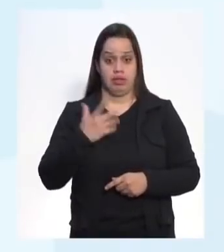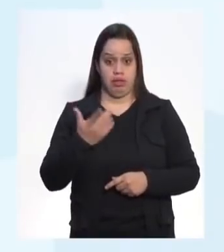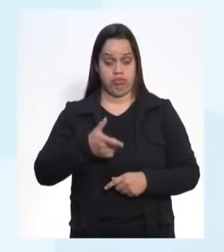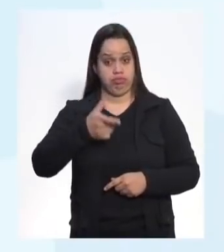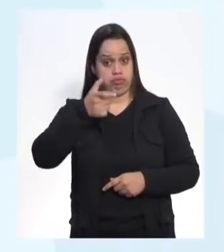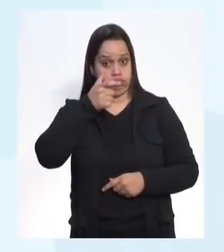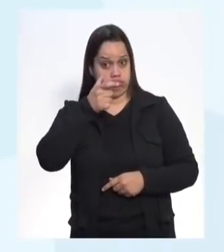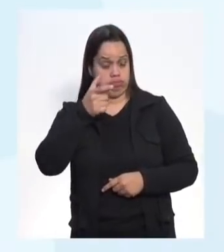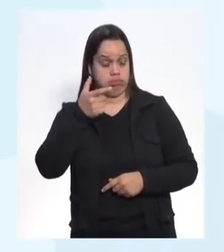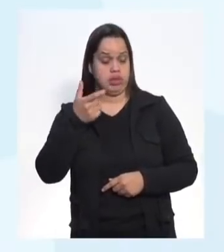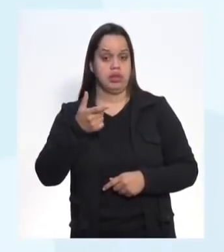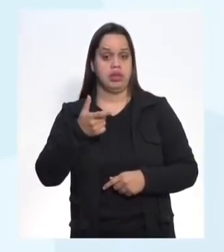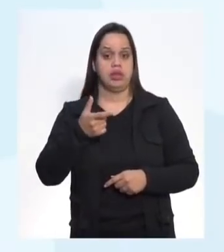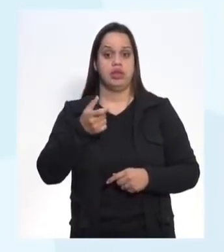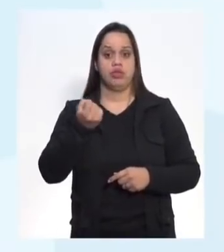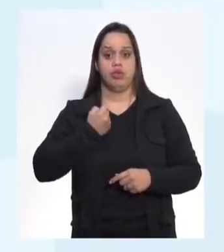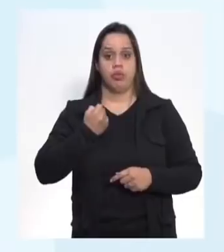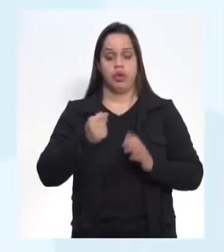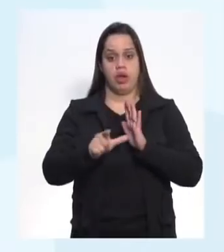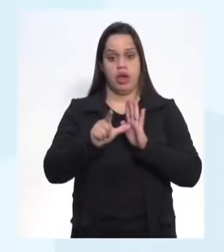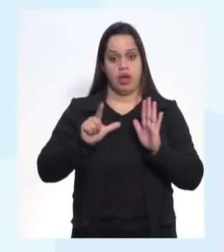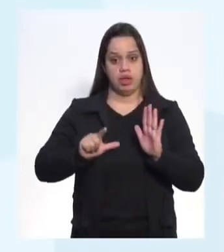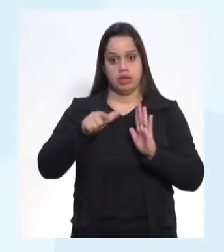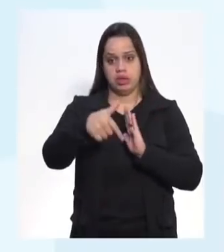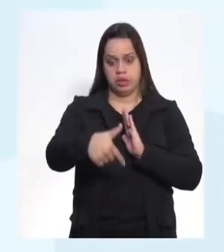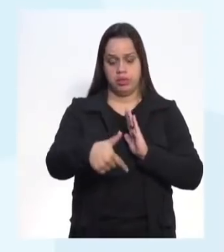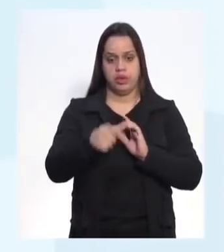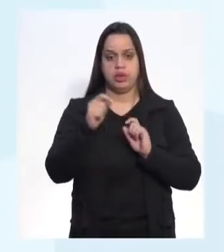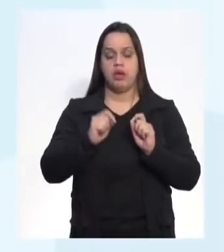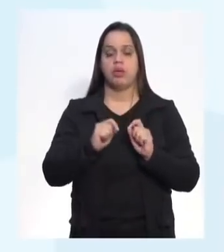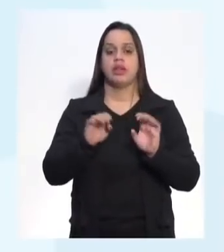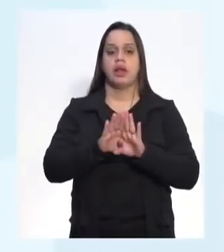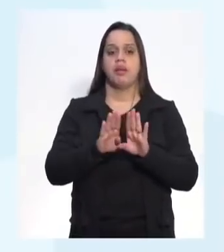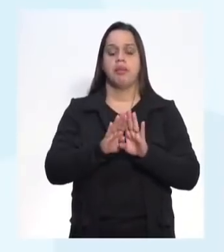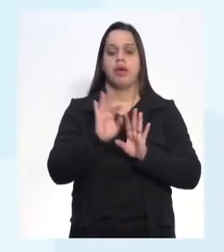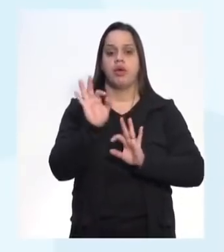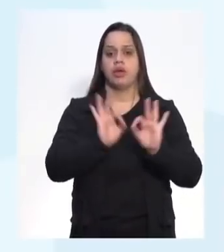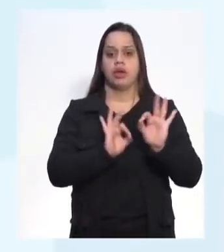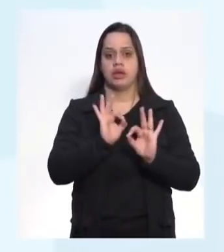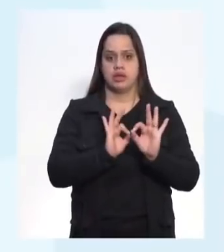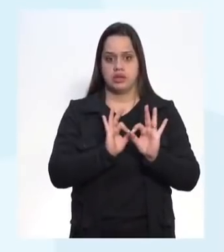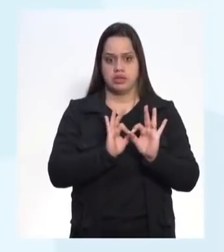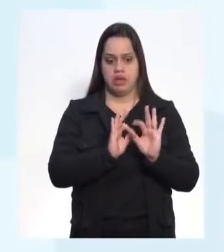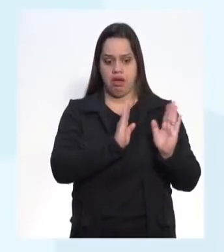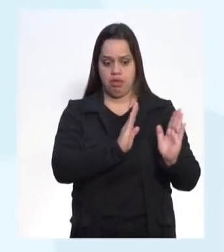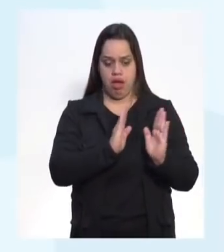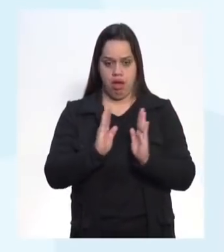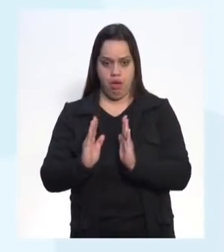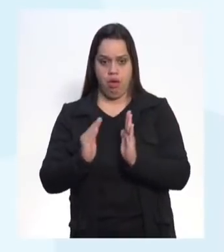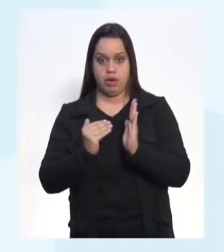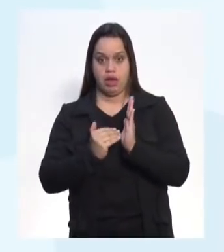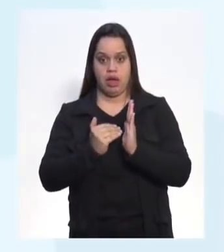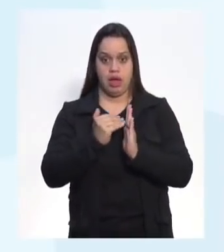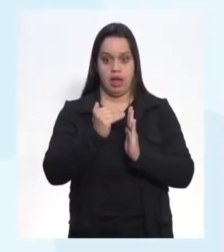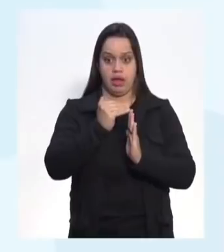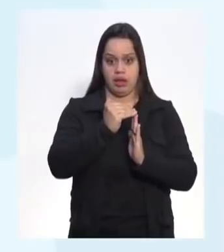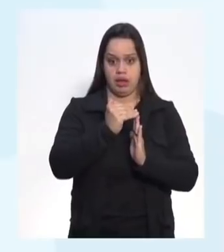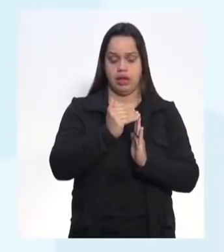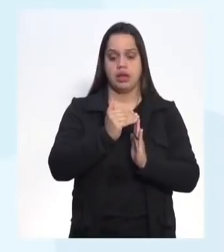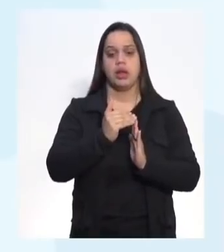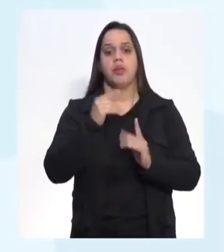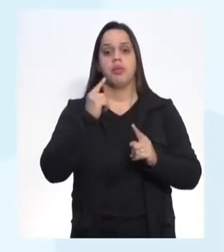e antecessor, é também colocar em uma ordem em chama crescente, né? Dados os números naturais, são chamados